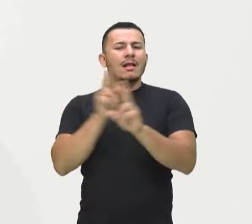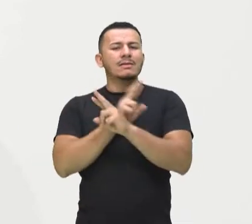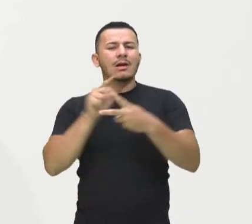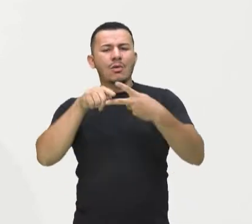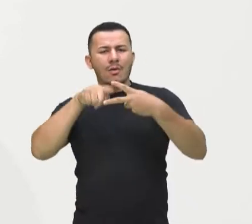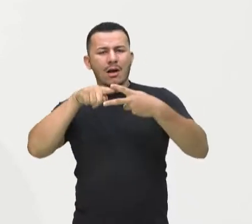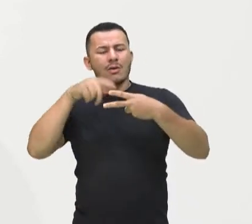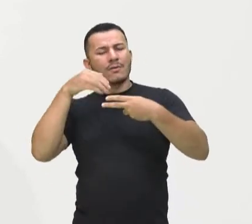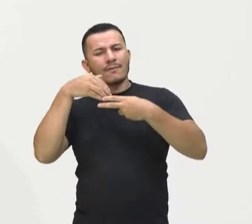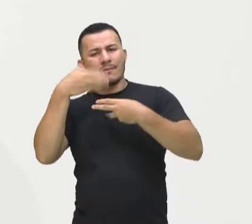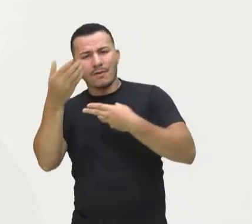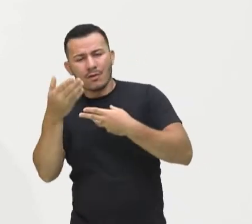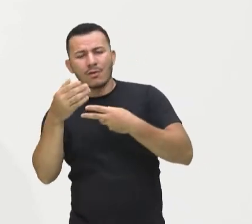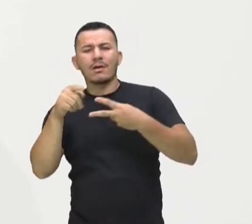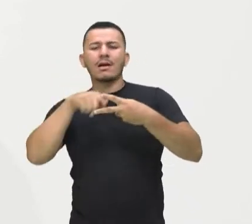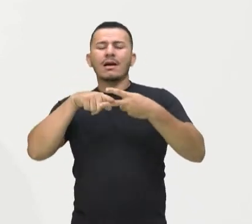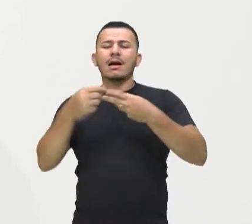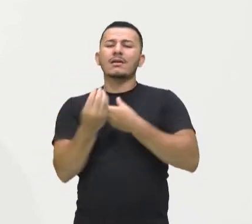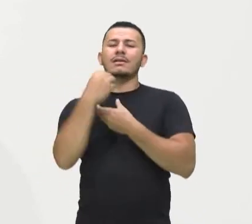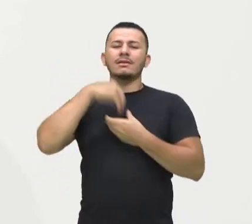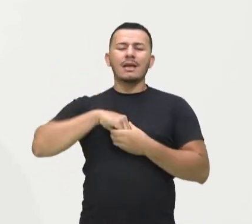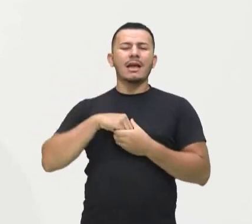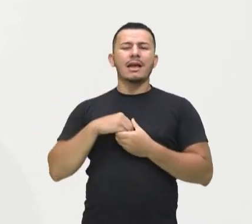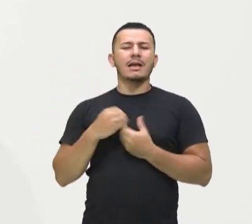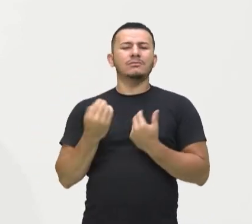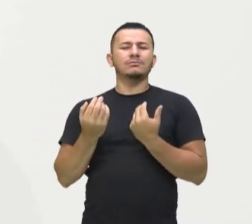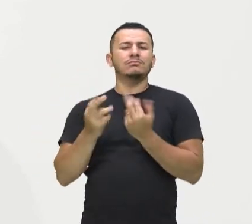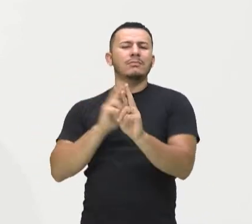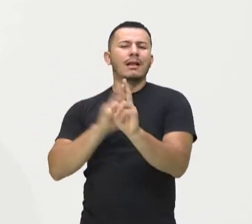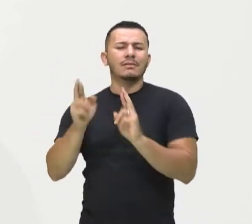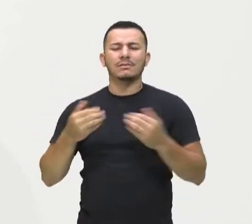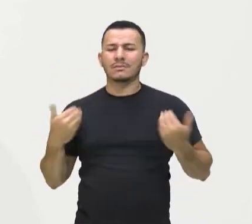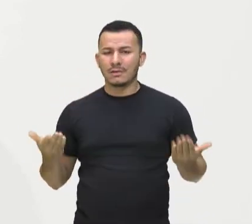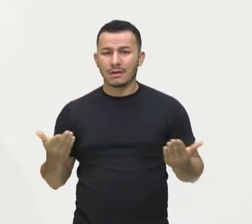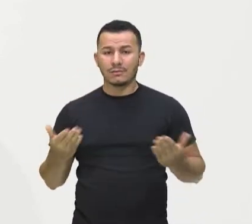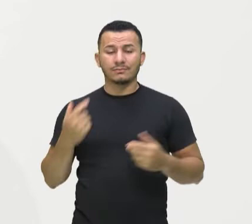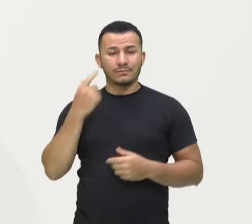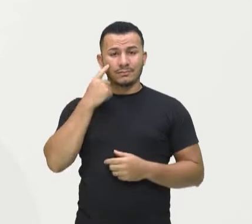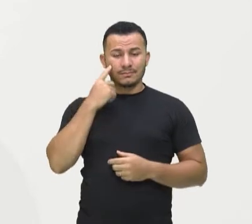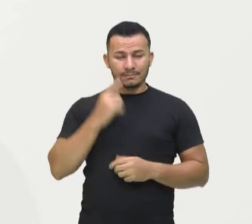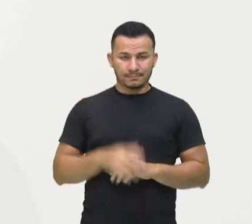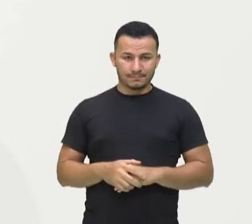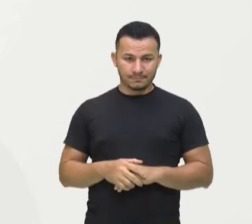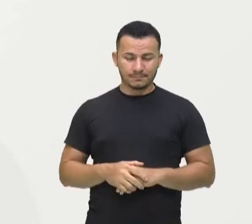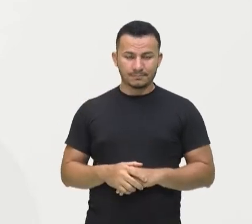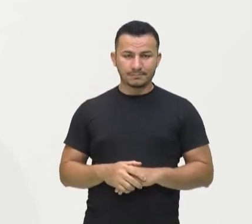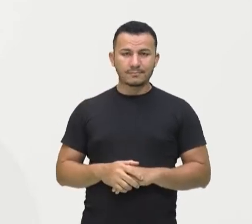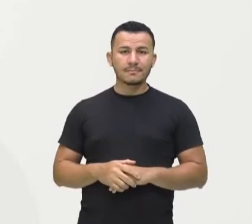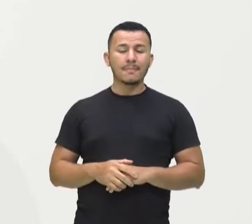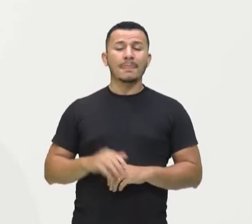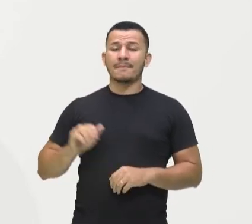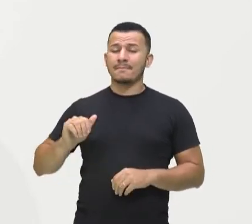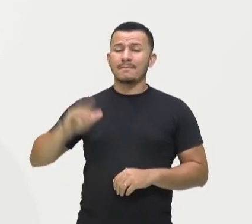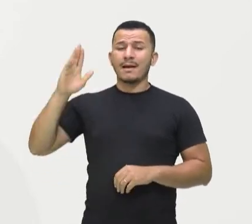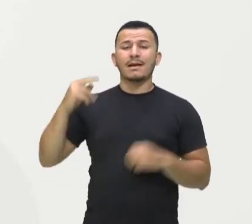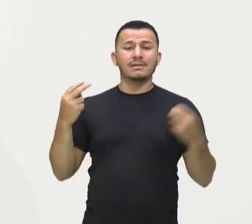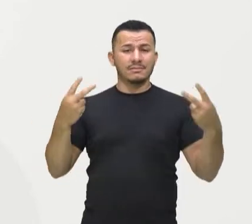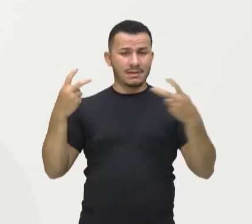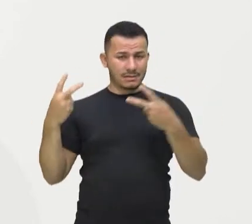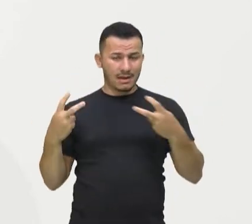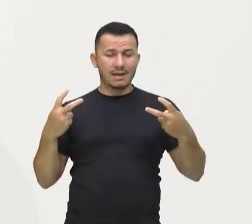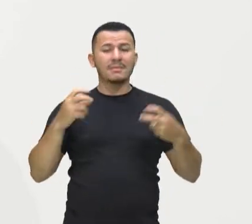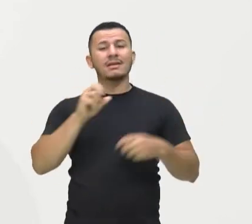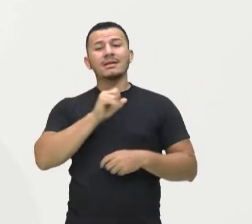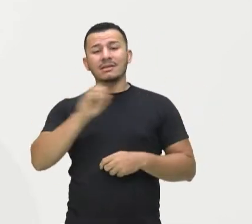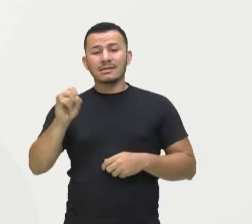entre, então, um ângulo interno e um ângulo externo? A primeira coisa que a gente consegue perceber, meus alunos, é que se